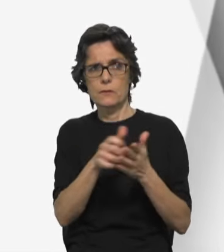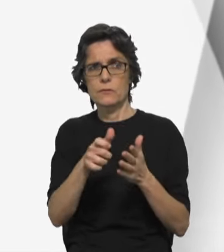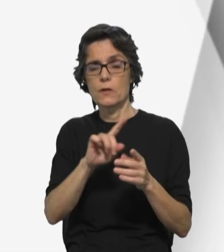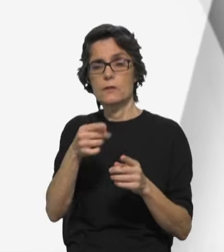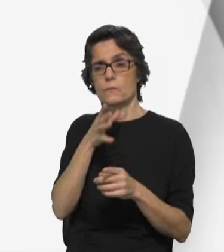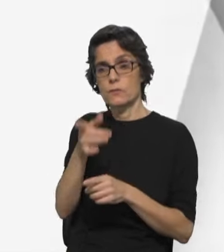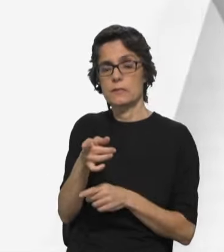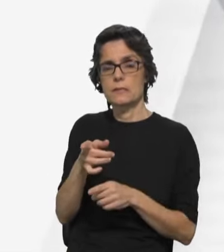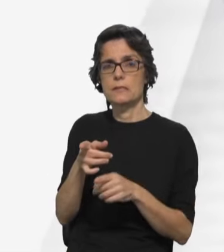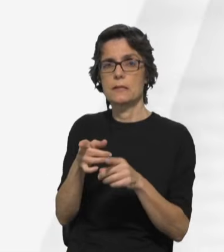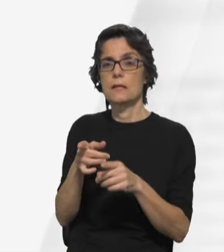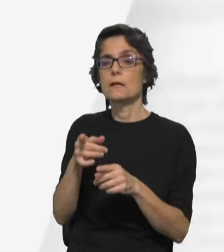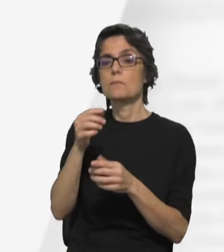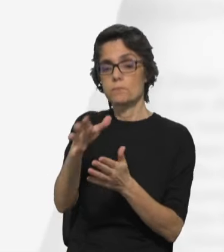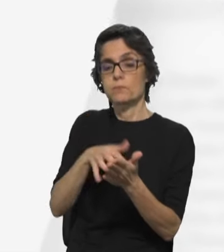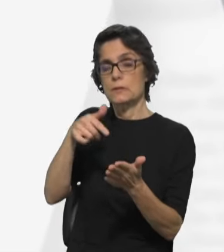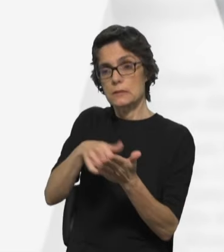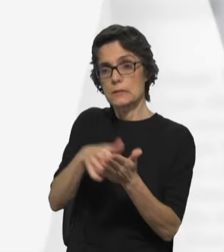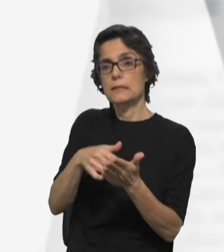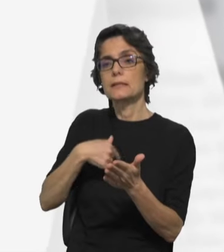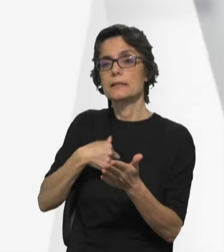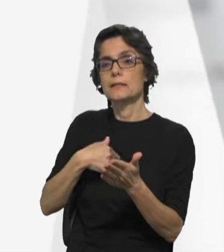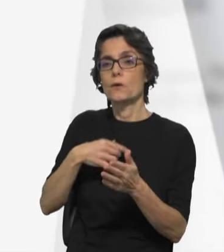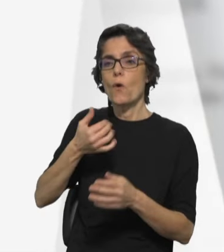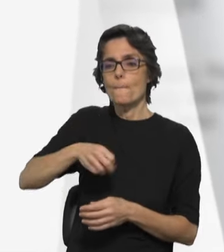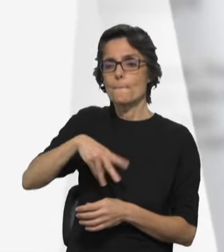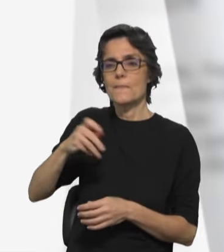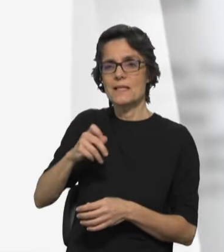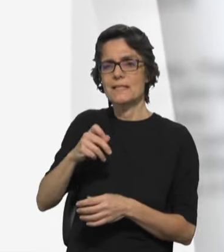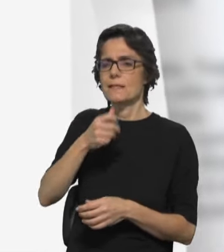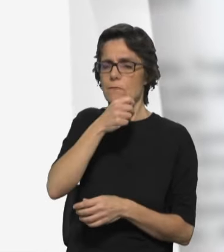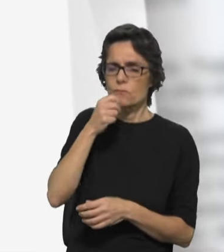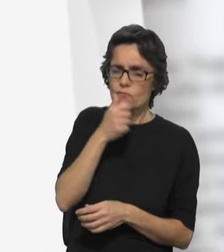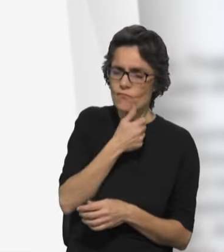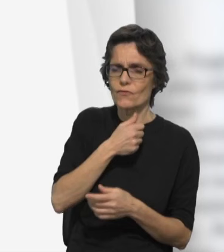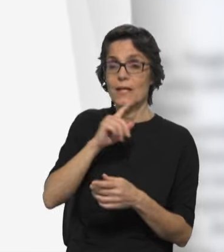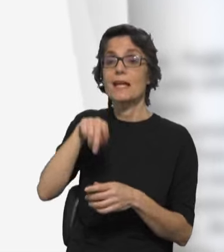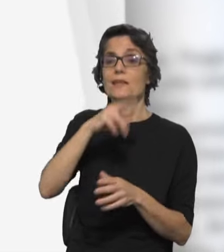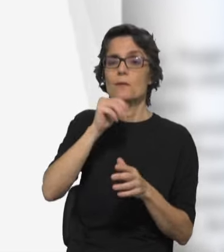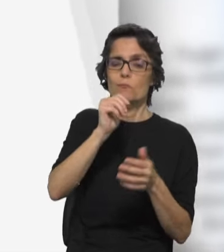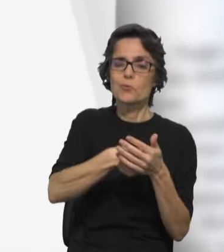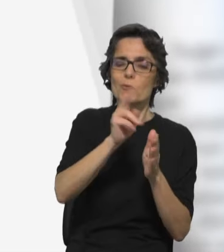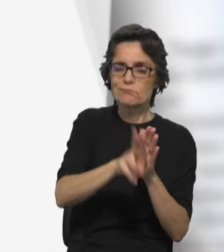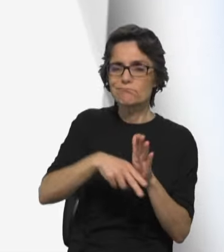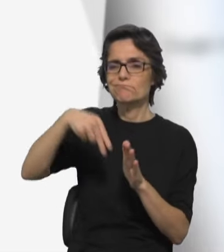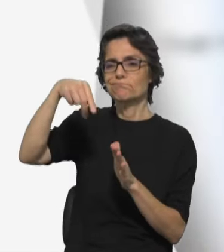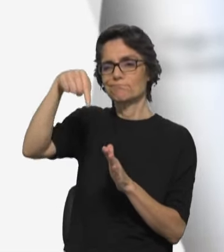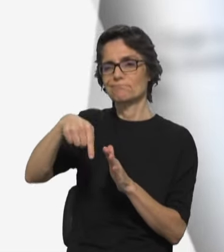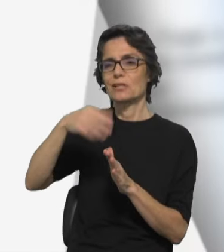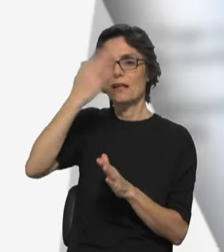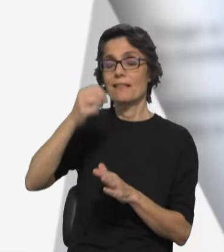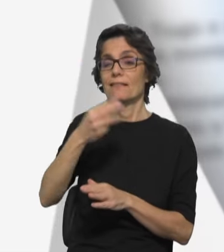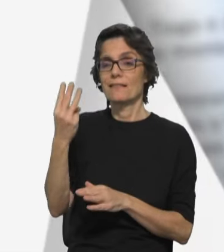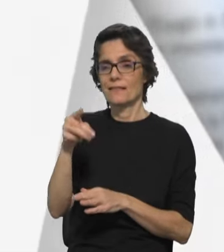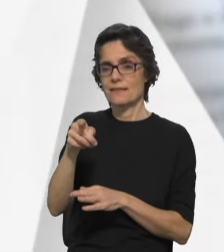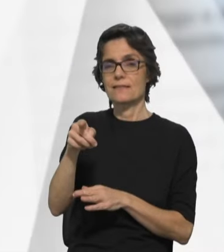disse-lhes: "Assim está escrito que o Messias havia de sofrer e de ressuscitar dos mortos ao terceiro